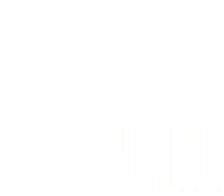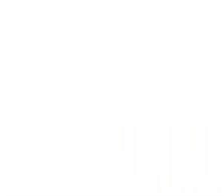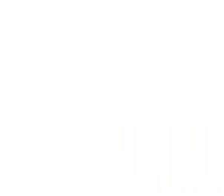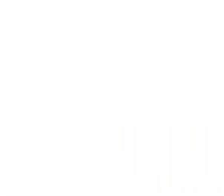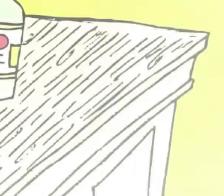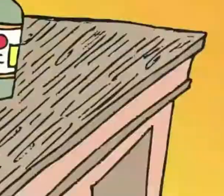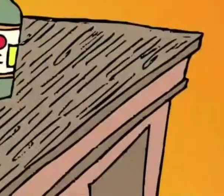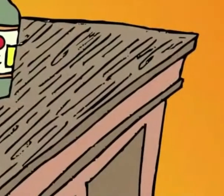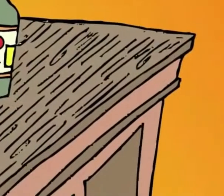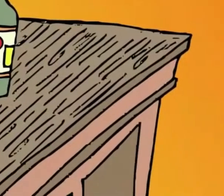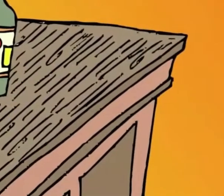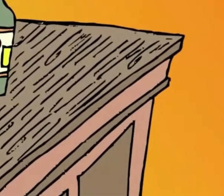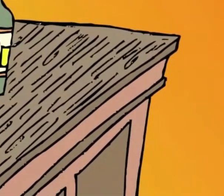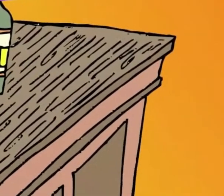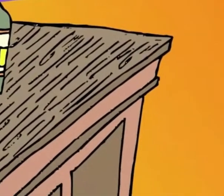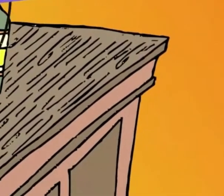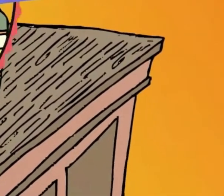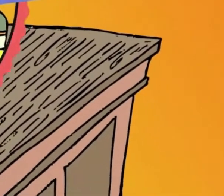Música